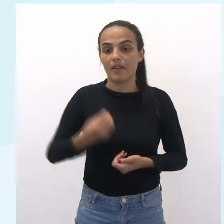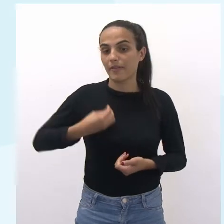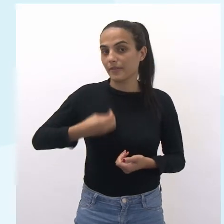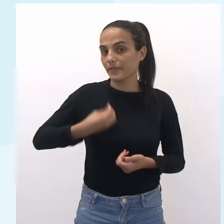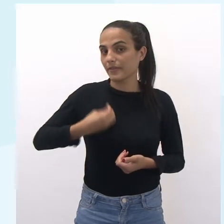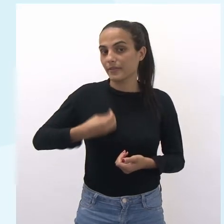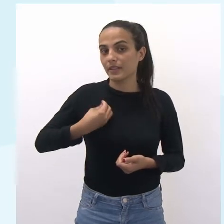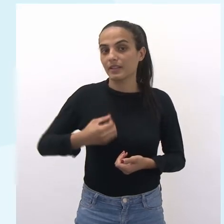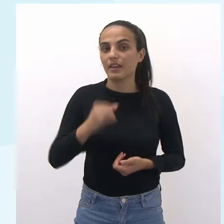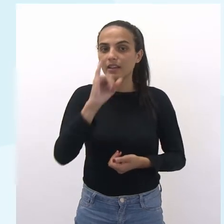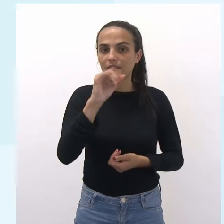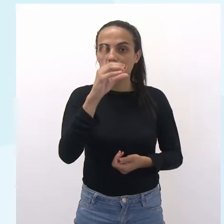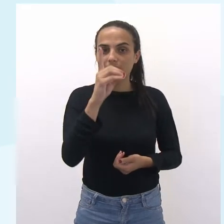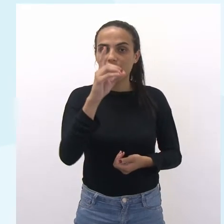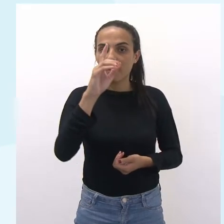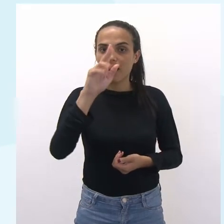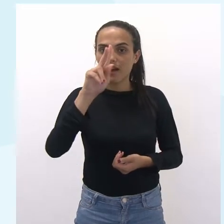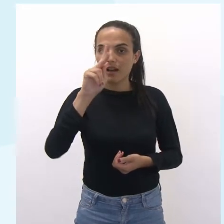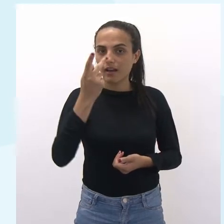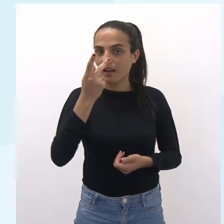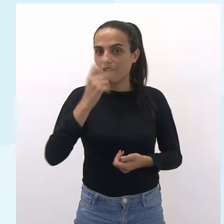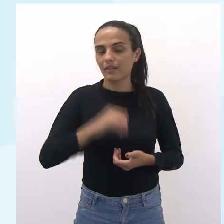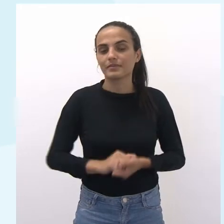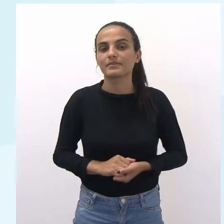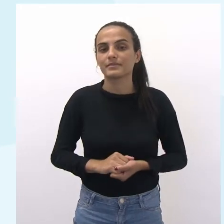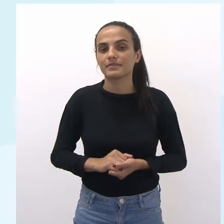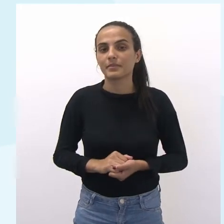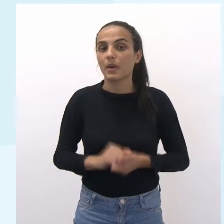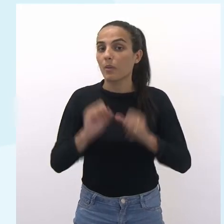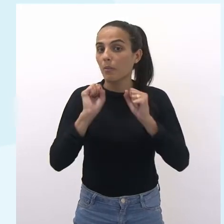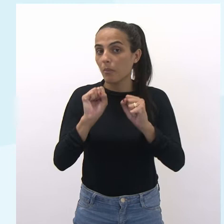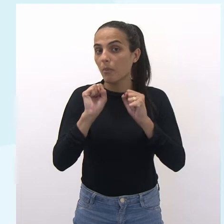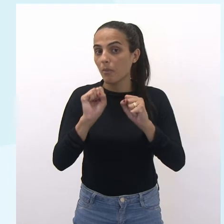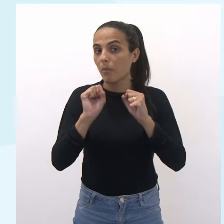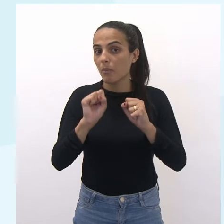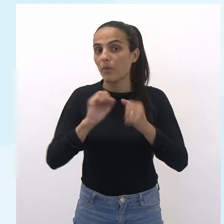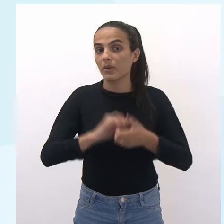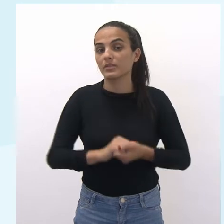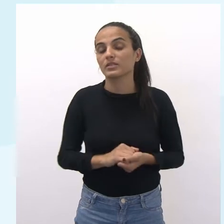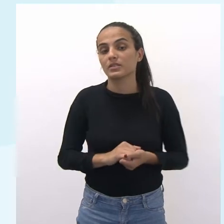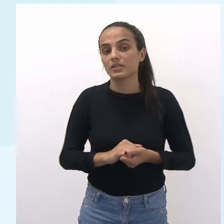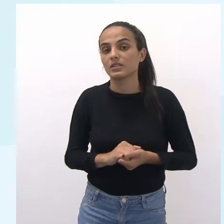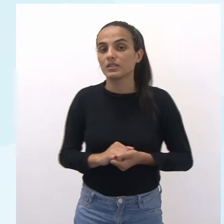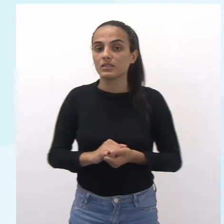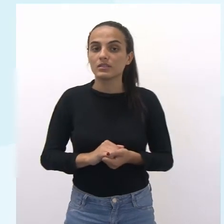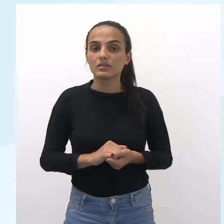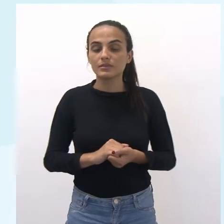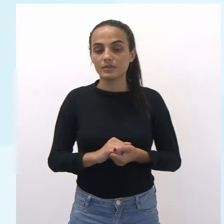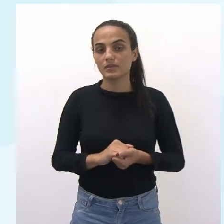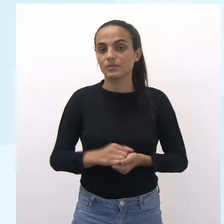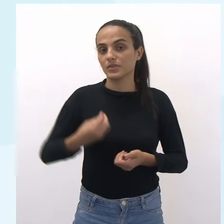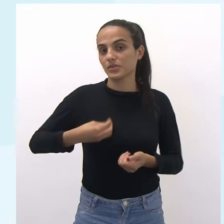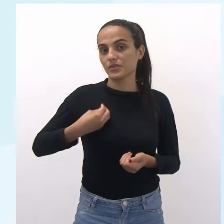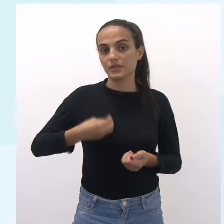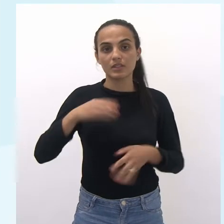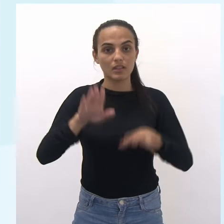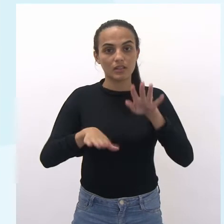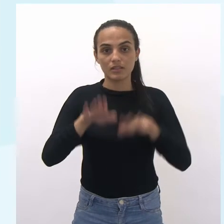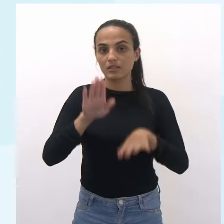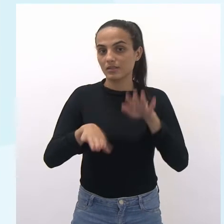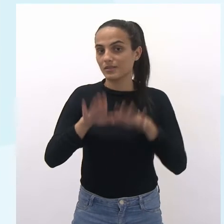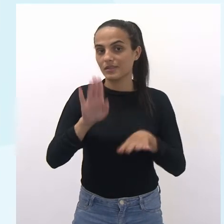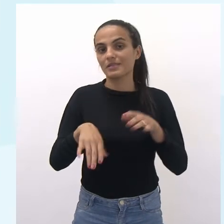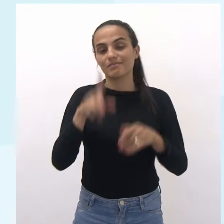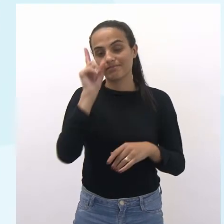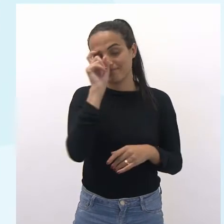mais localizado ali, pode me indicar uma situação de vida às vezes